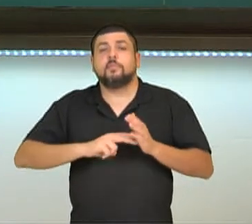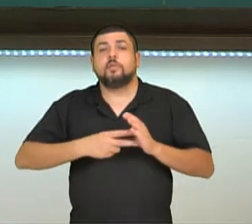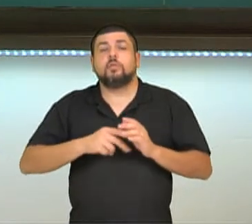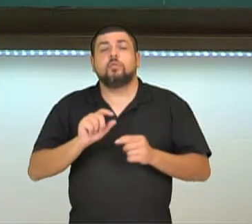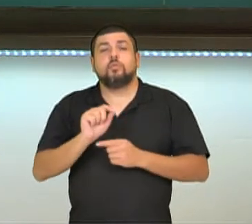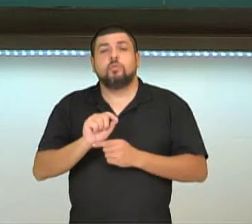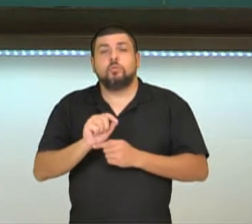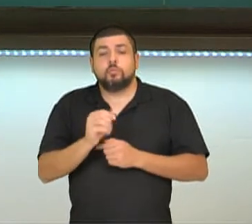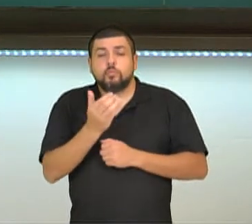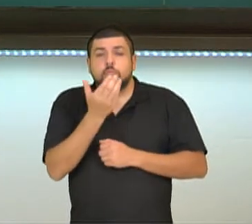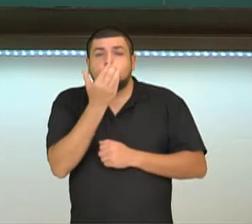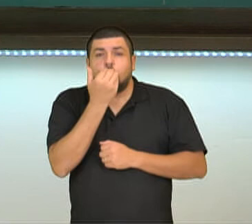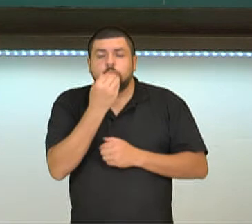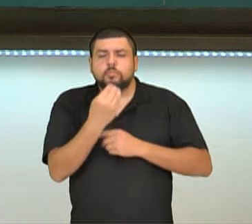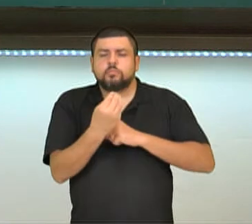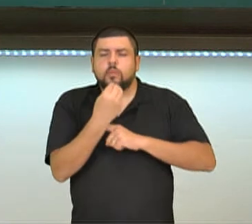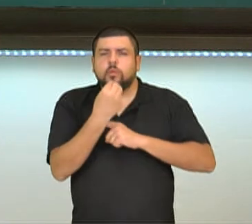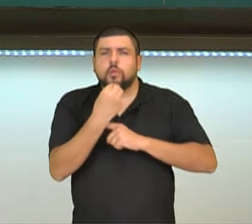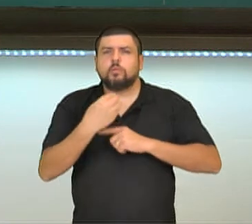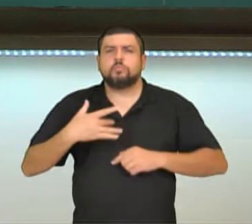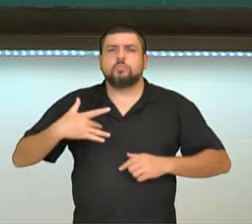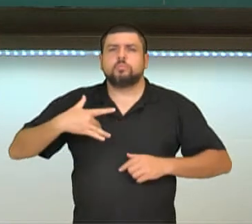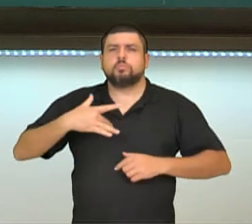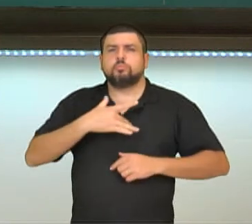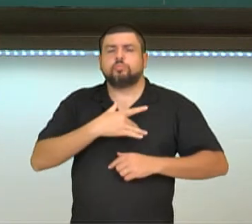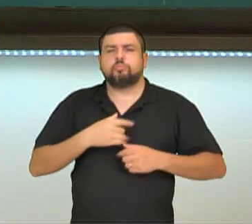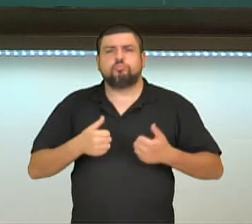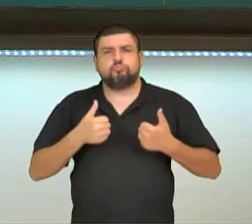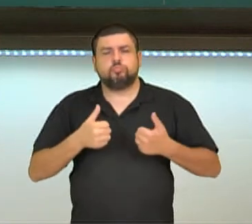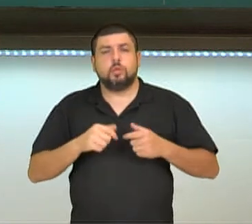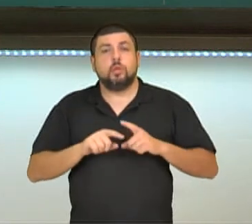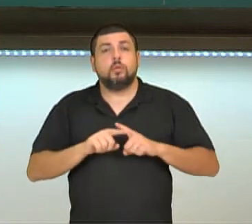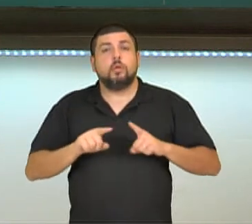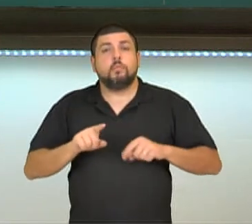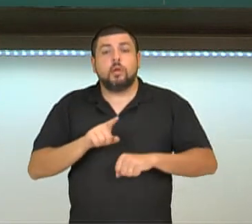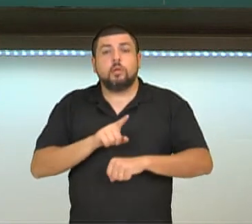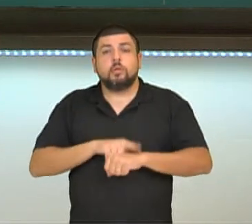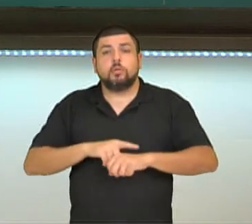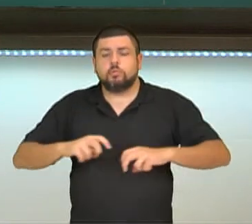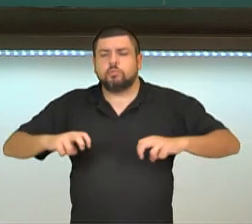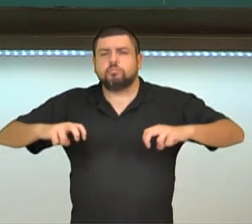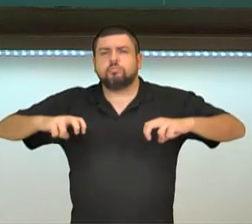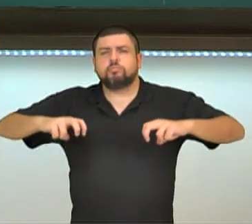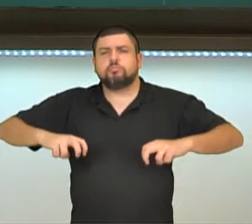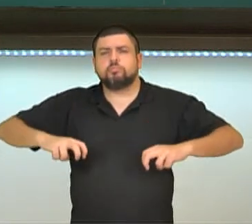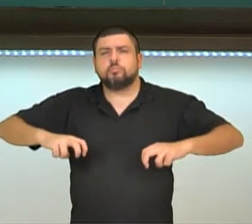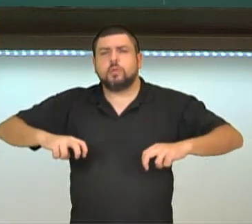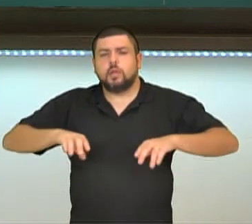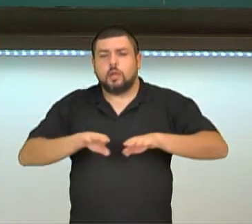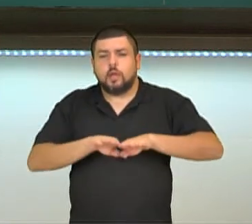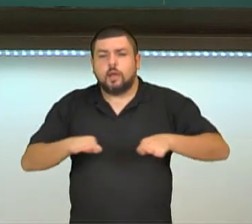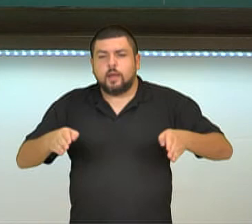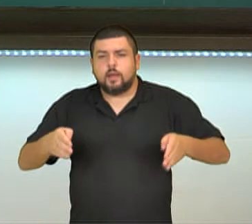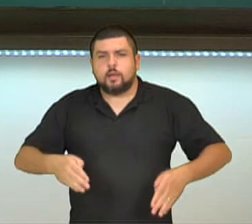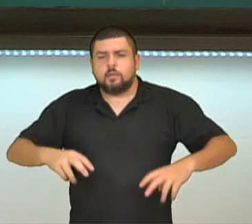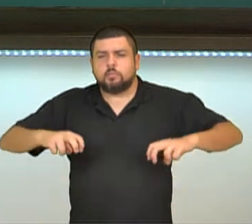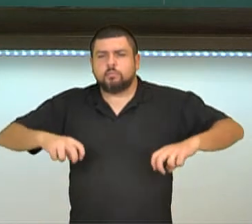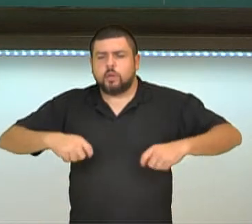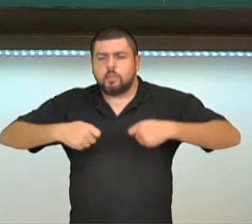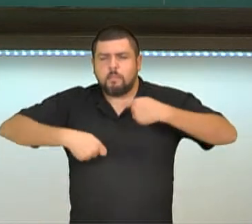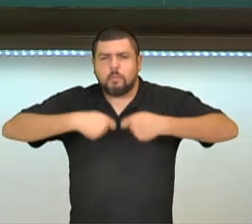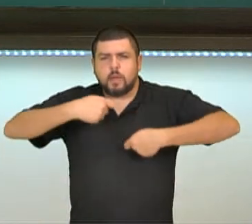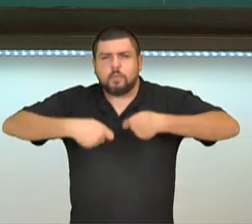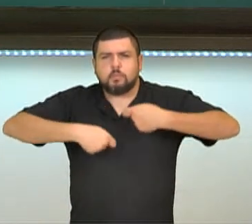nos nutre, mas o momento que nós vamos fazer a refeição fala muito da nossa família. A nossa família